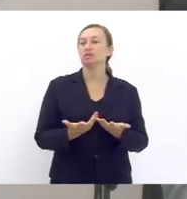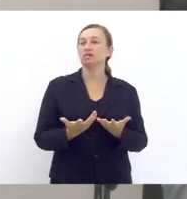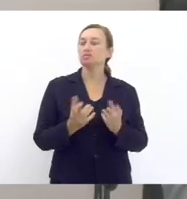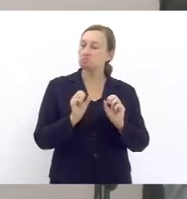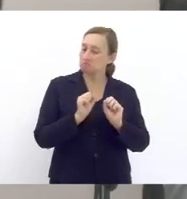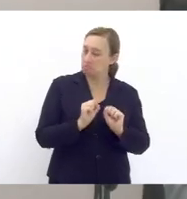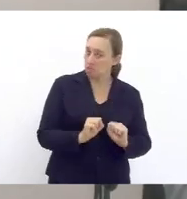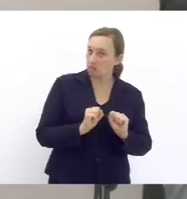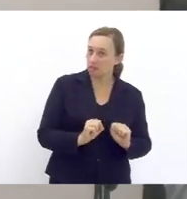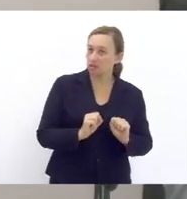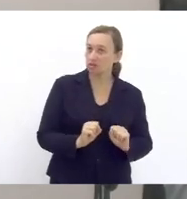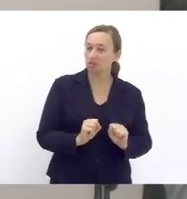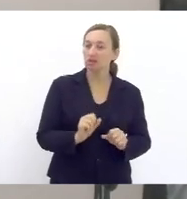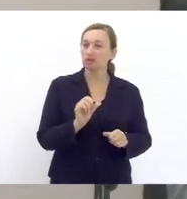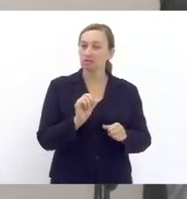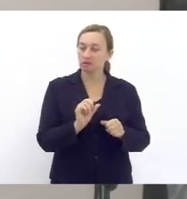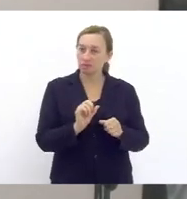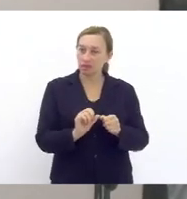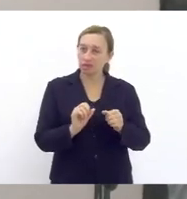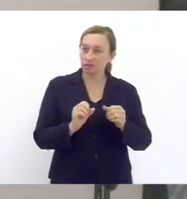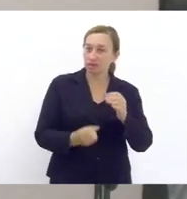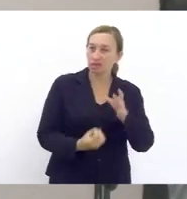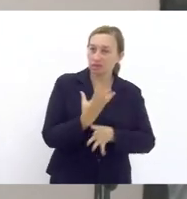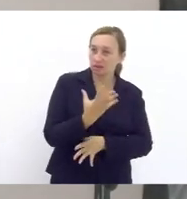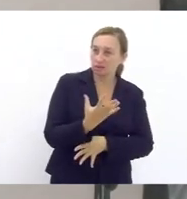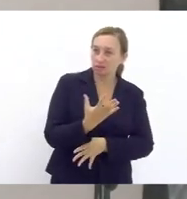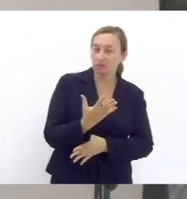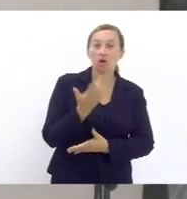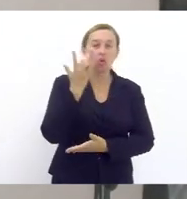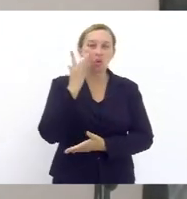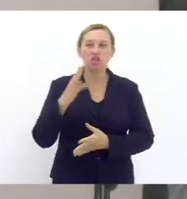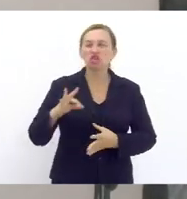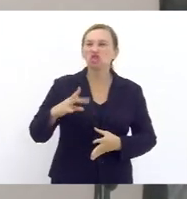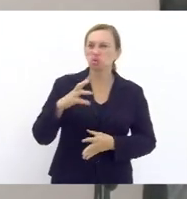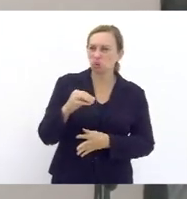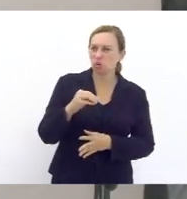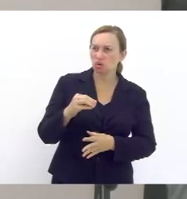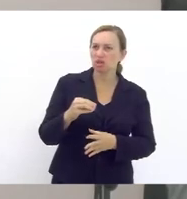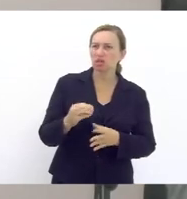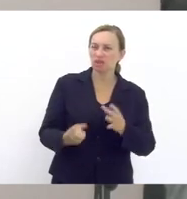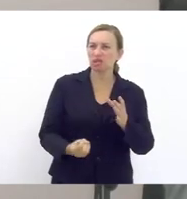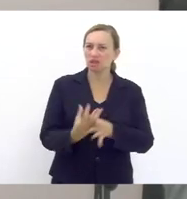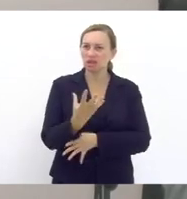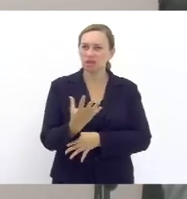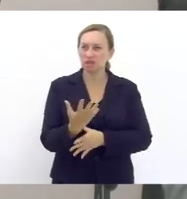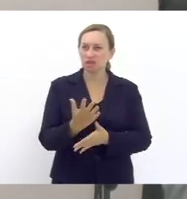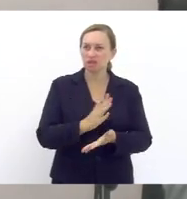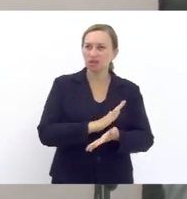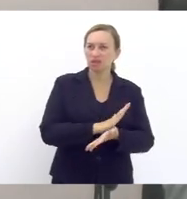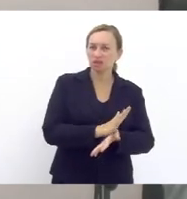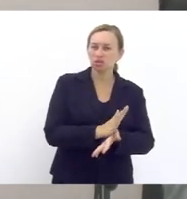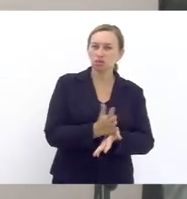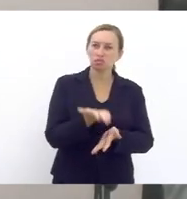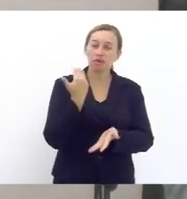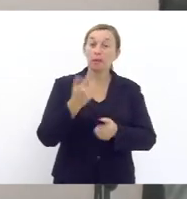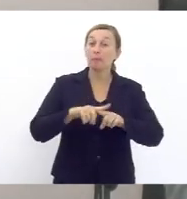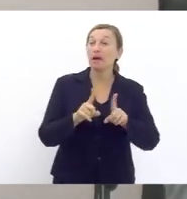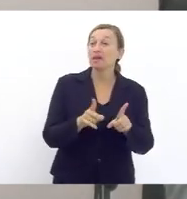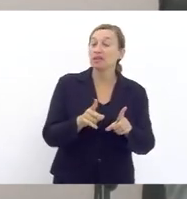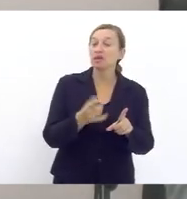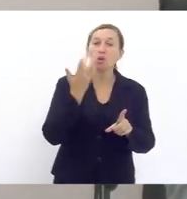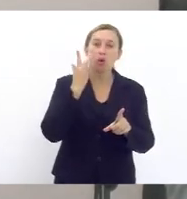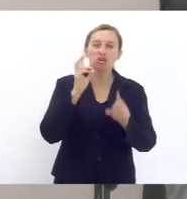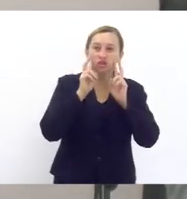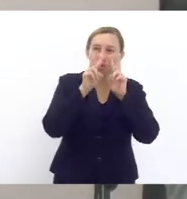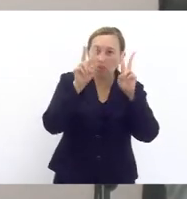que a gente possa estar fazendo a construção né Eu acho que toda a construção pressupõe a destruição do antigo né mas eu acho que a gente